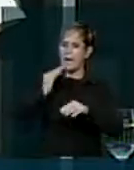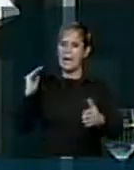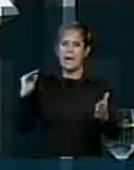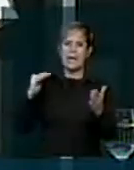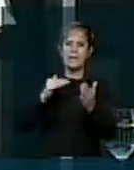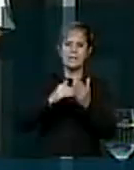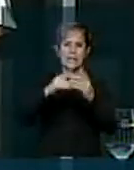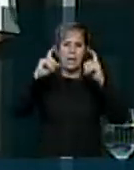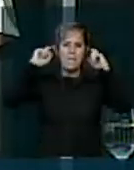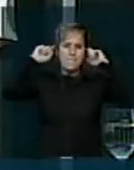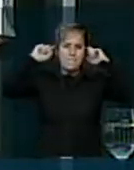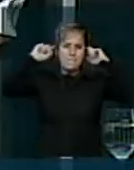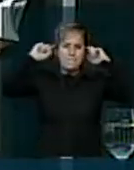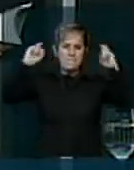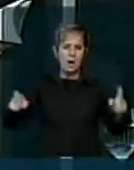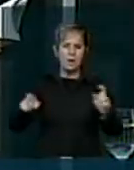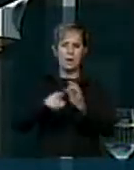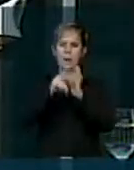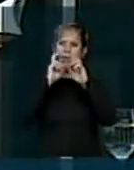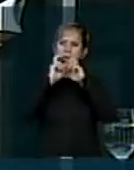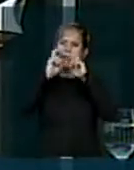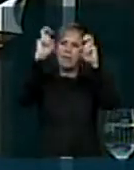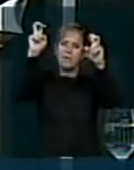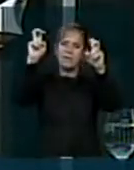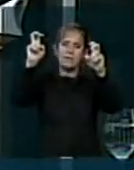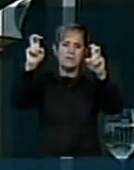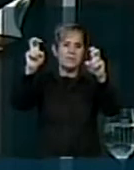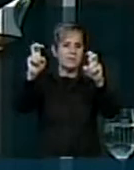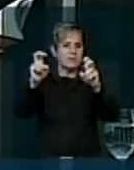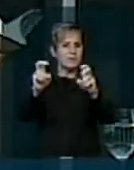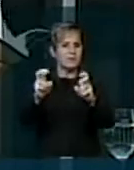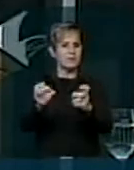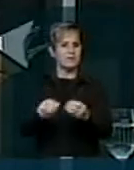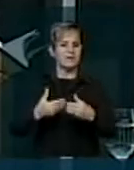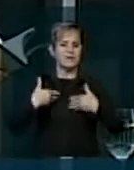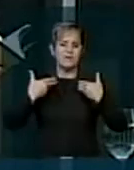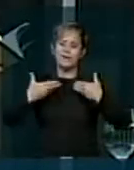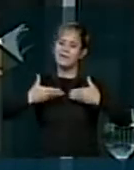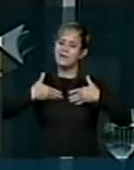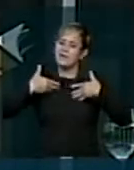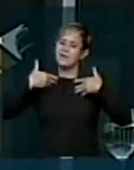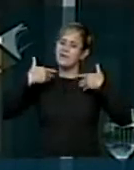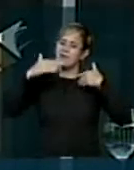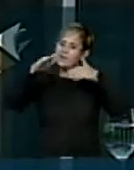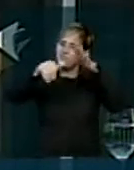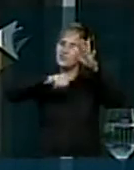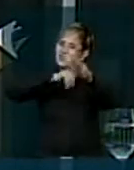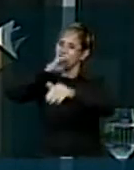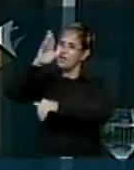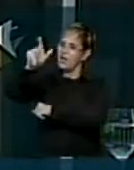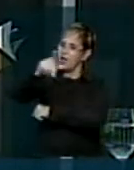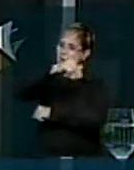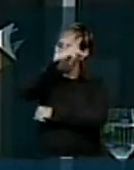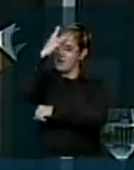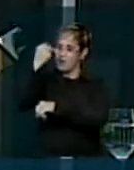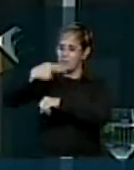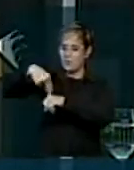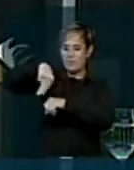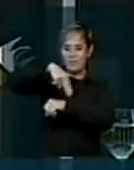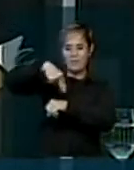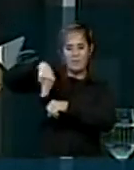estourar os tímpanos fracos e chamo, num grito de gozo, as almas bravias para dançarmos